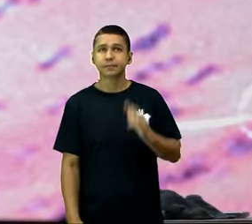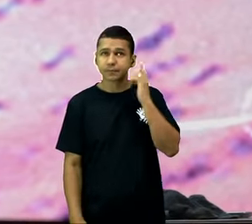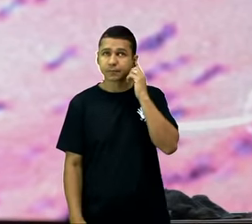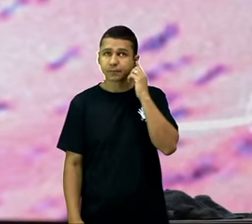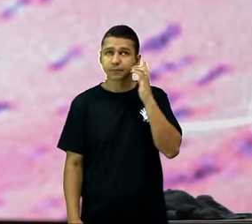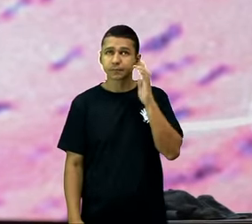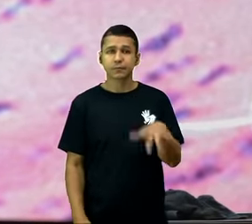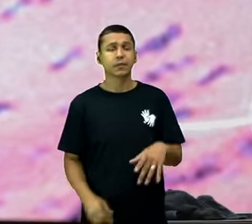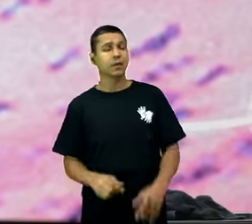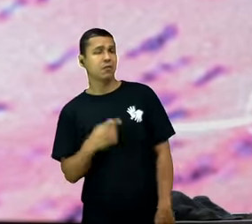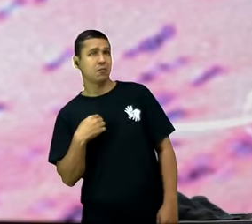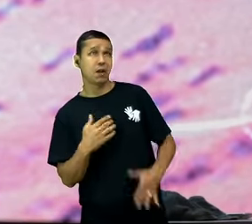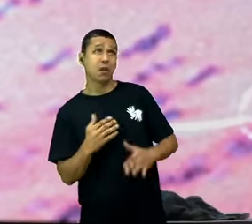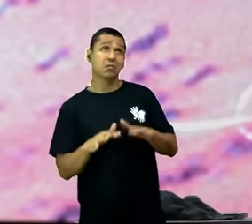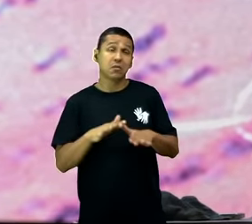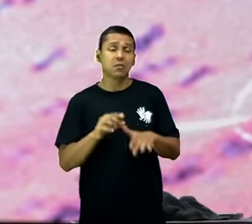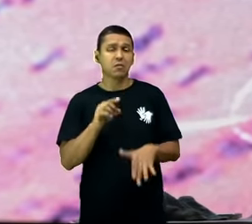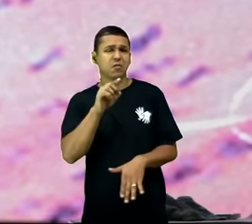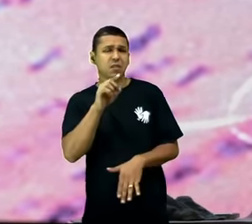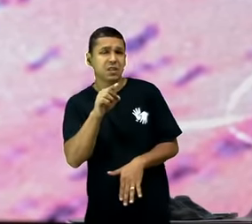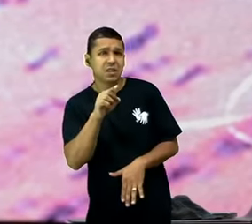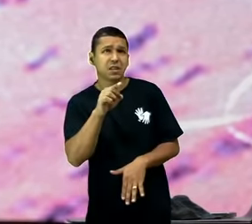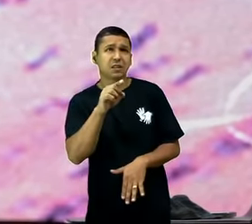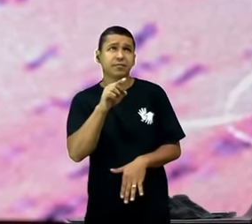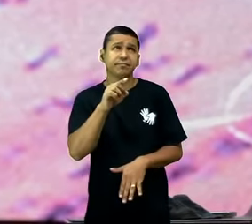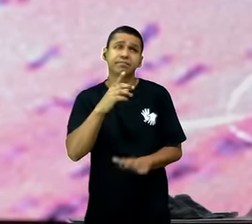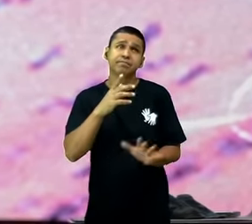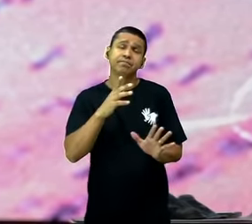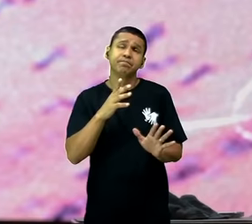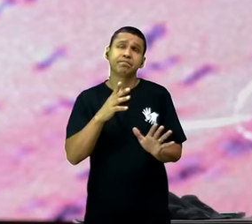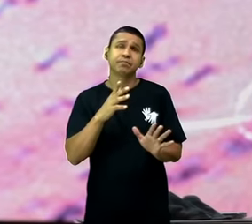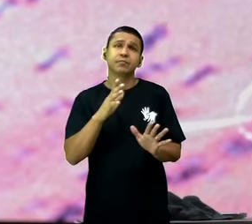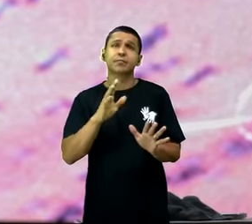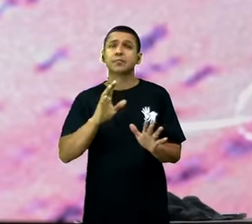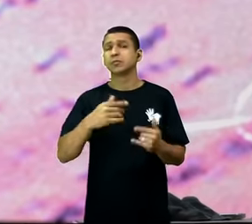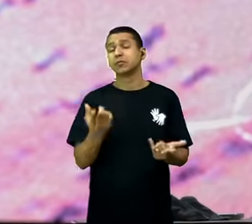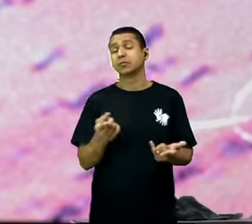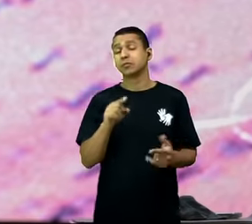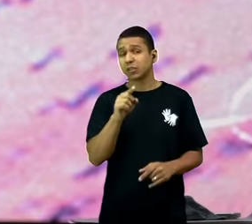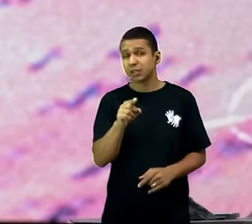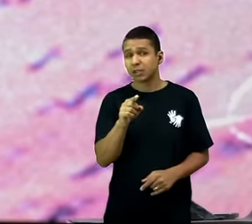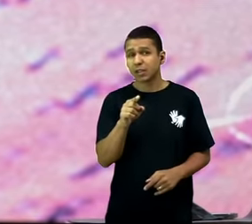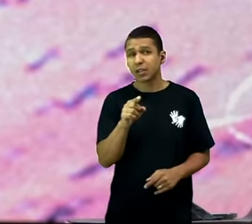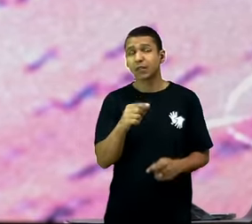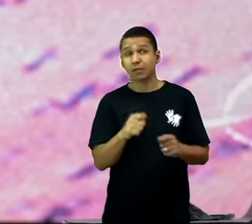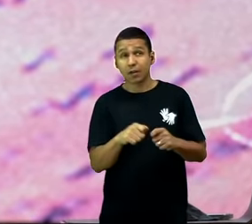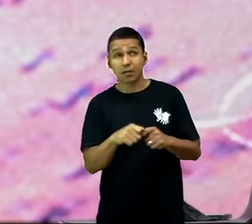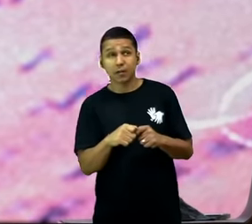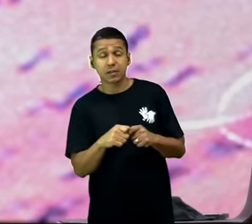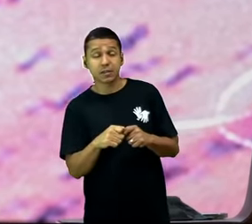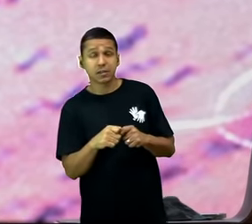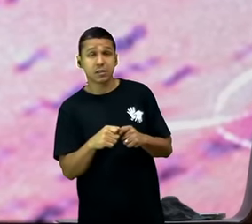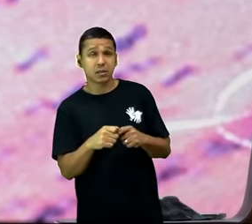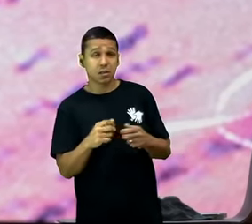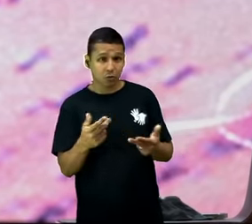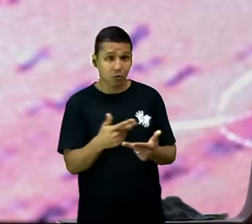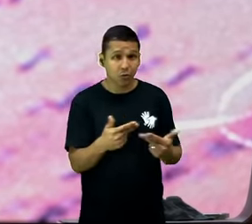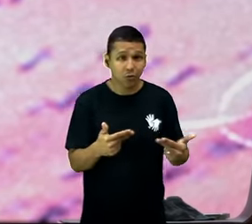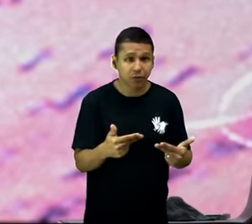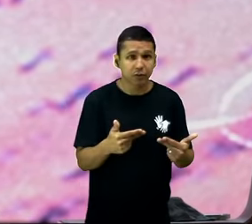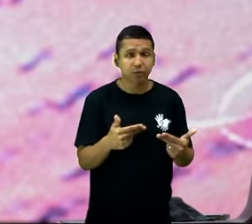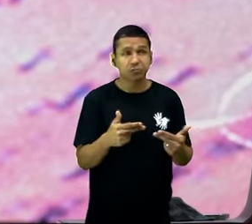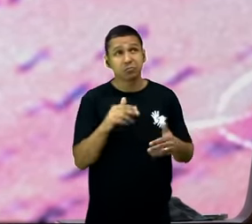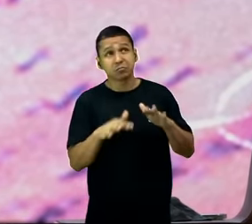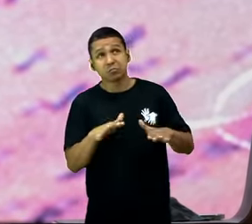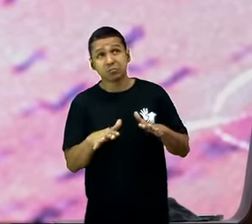Talvez não vai ser você. Talvez. Ou pode ser que seja, mas pode ser que não. Mas escute isso, levante a mão. Eu declaro, olha,